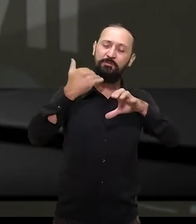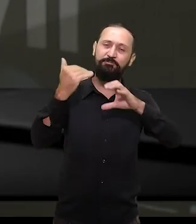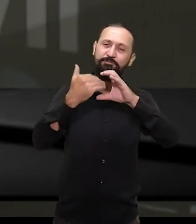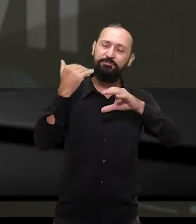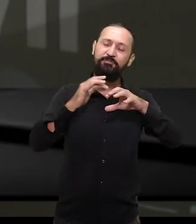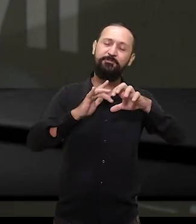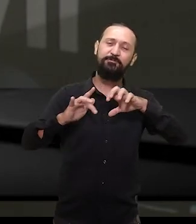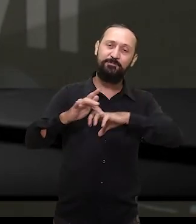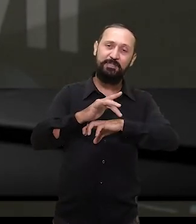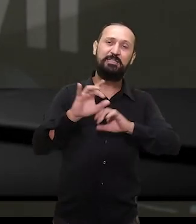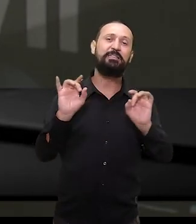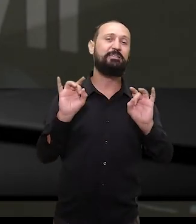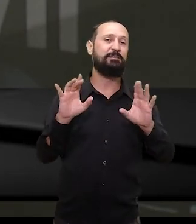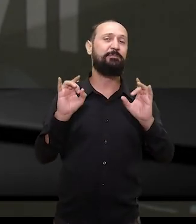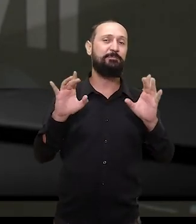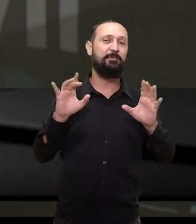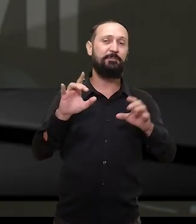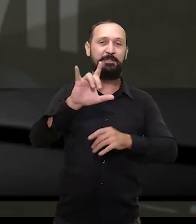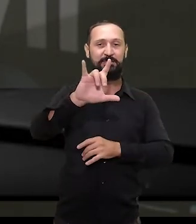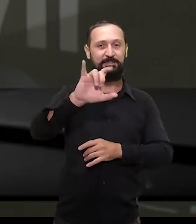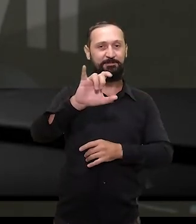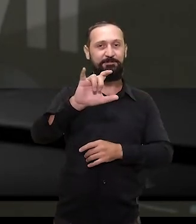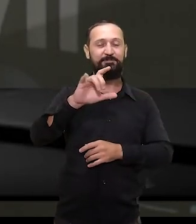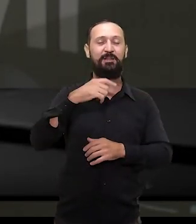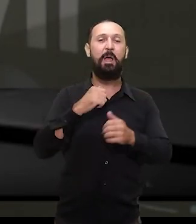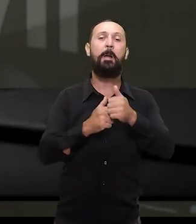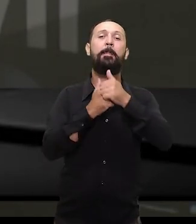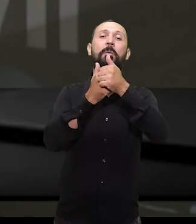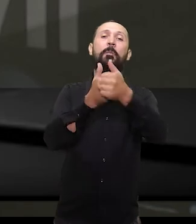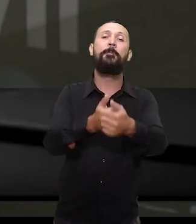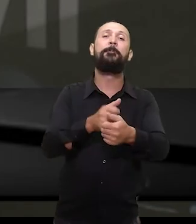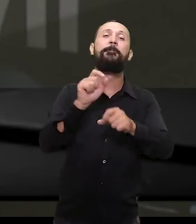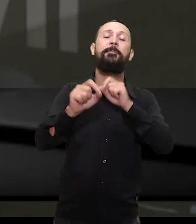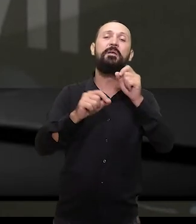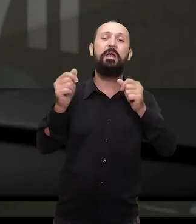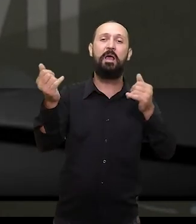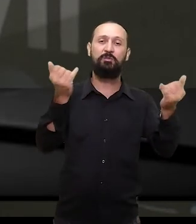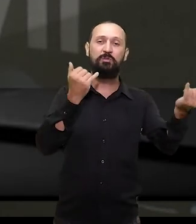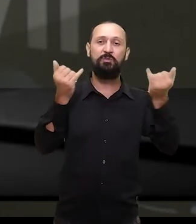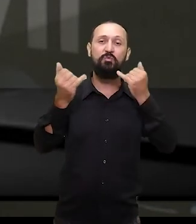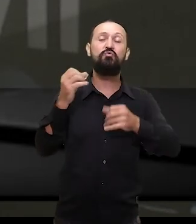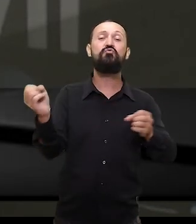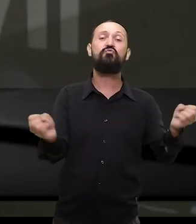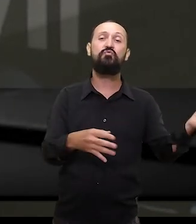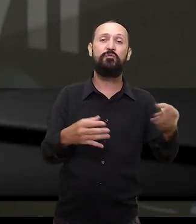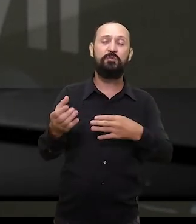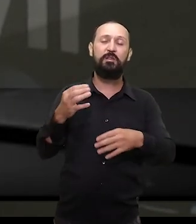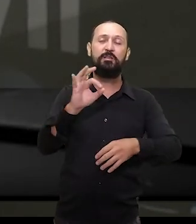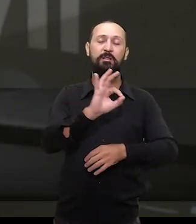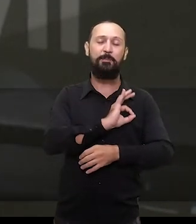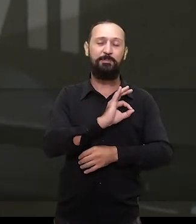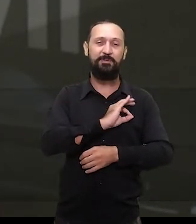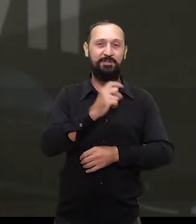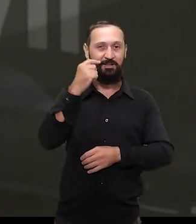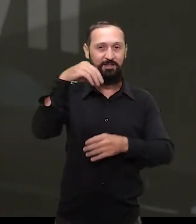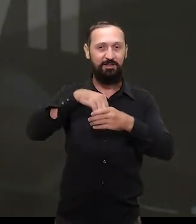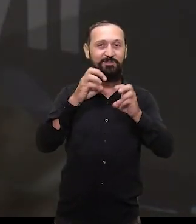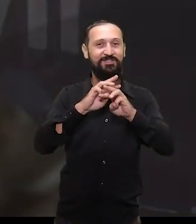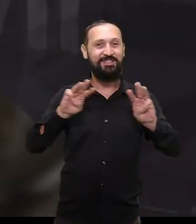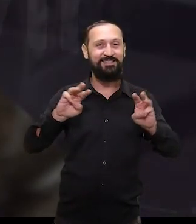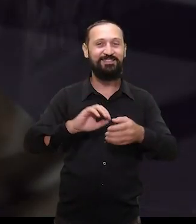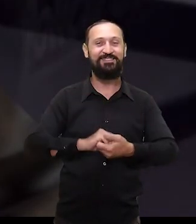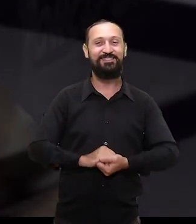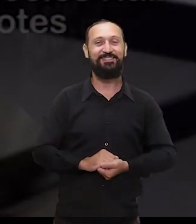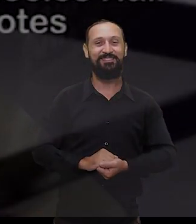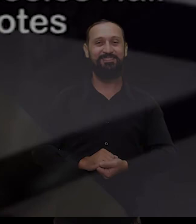de nossas redes sociais em especial pelo Instagram acompanhe também as novidades da Polícia Civil em nosso site até a